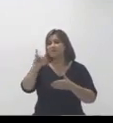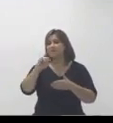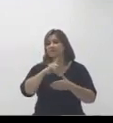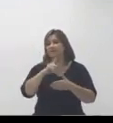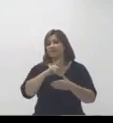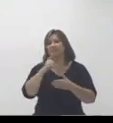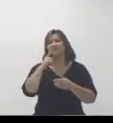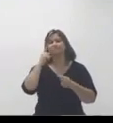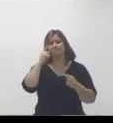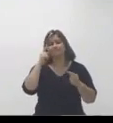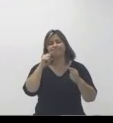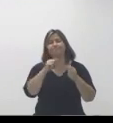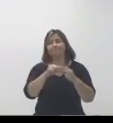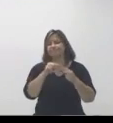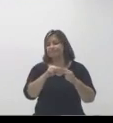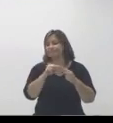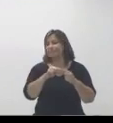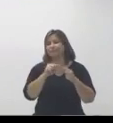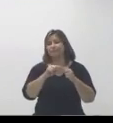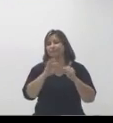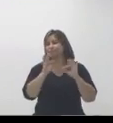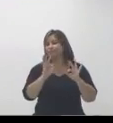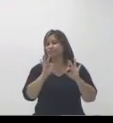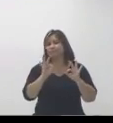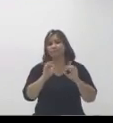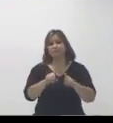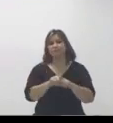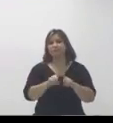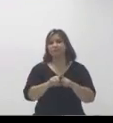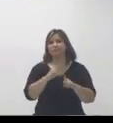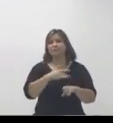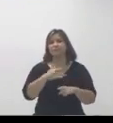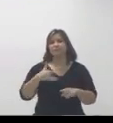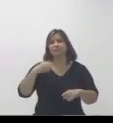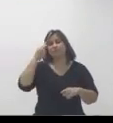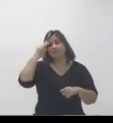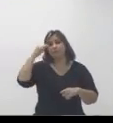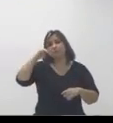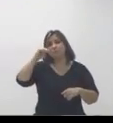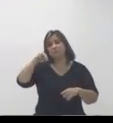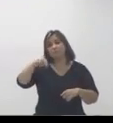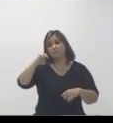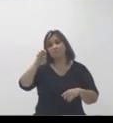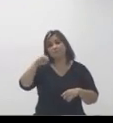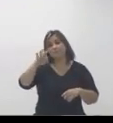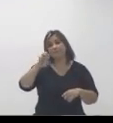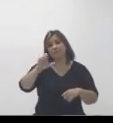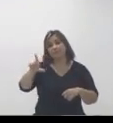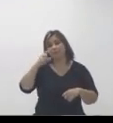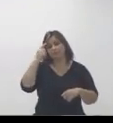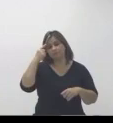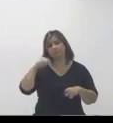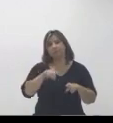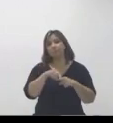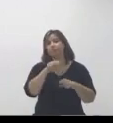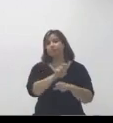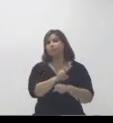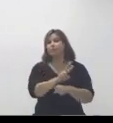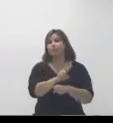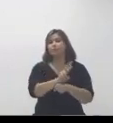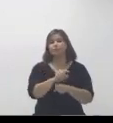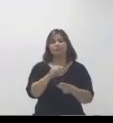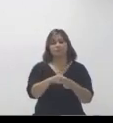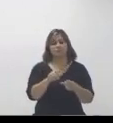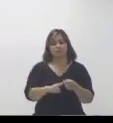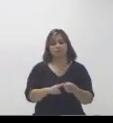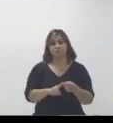tudo a ver com o mundo da saúde mental e tem tudo a ver com a garantia e com hall de professor de proteção que essas